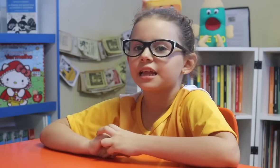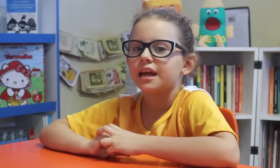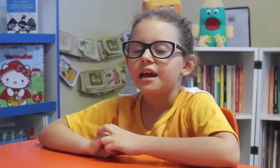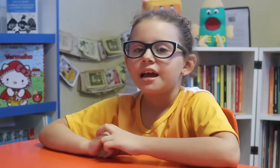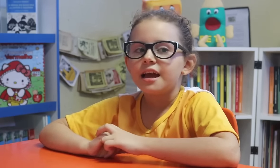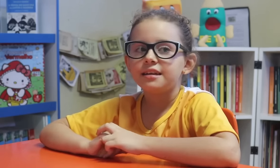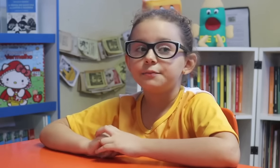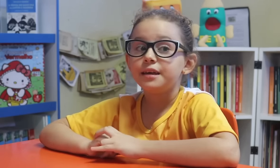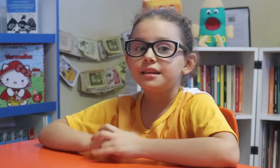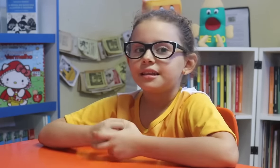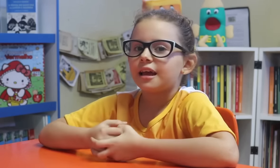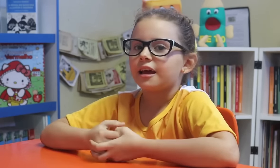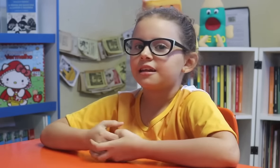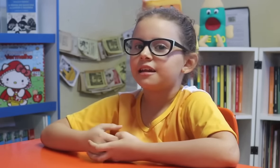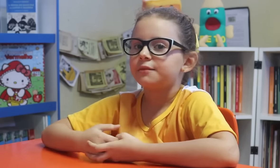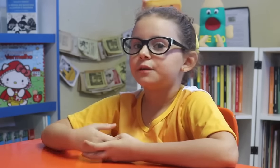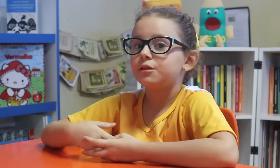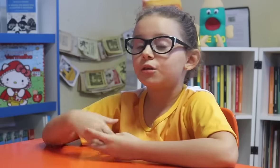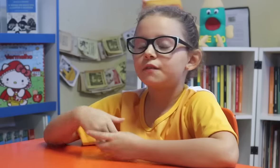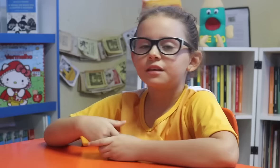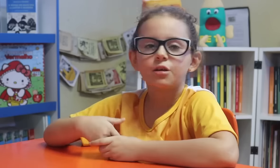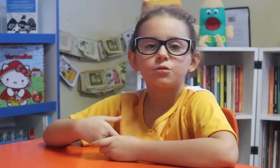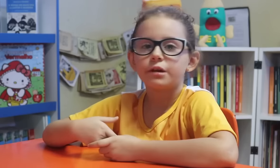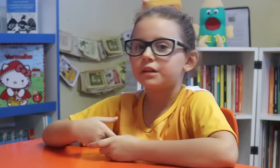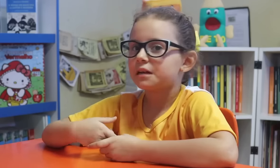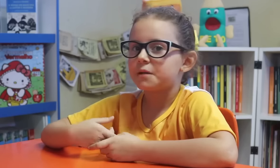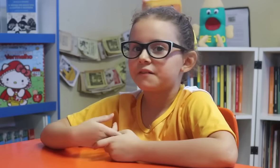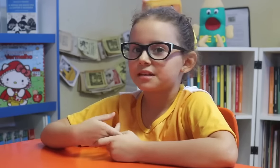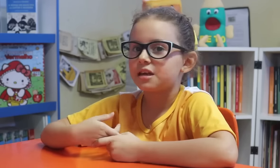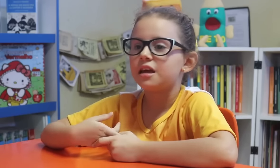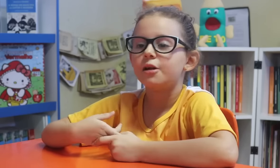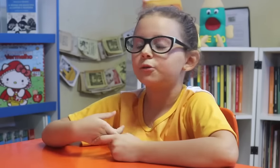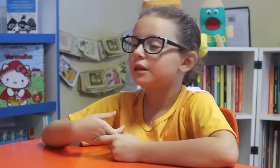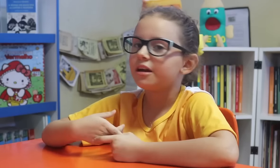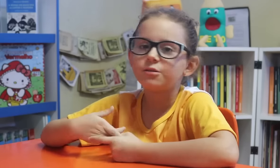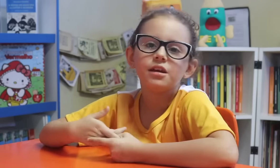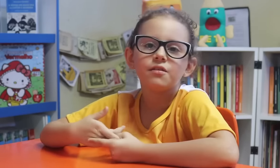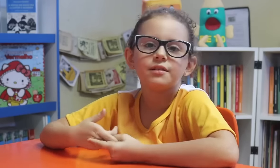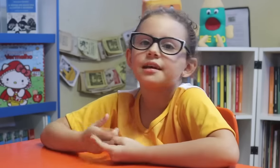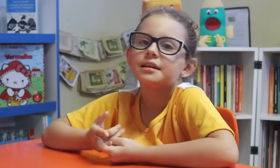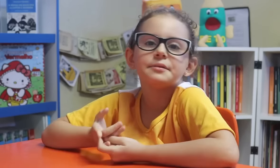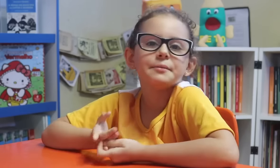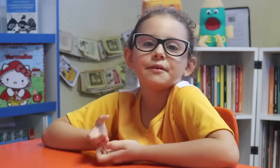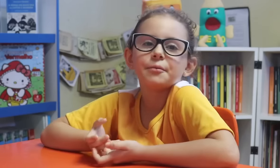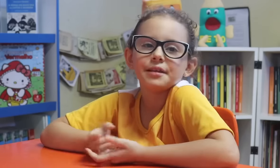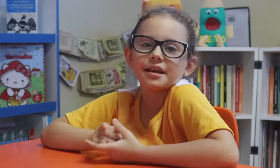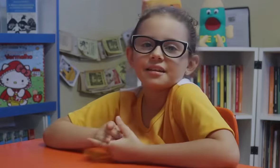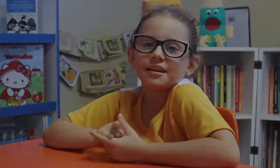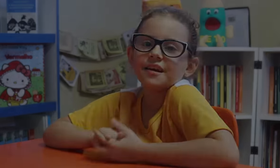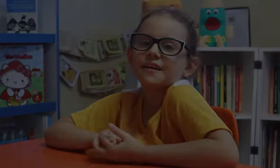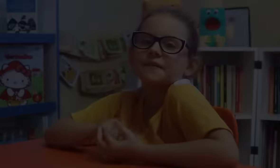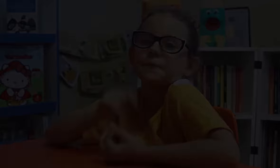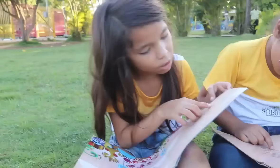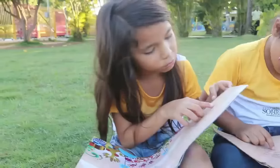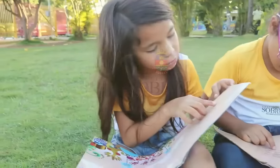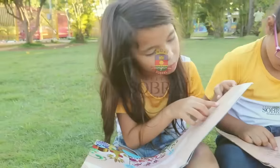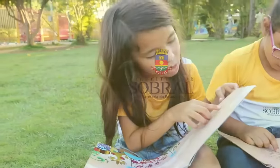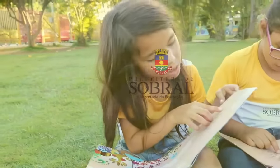me divertem. Eles me entretêm. Toda vez que eu não tenho nada para fazer, eu leio o livro que eles vão me